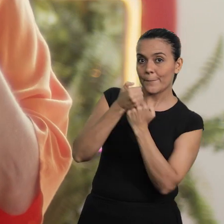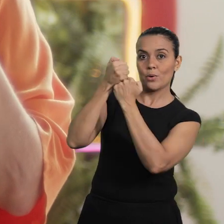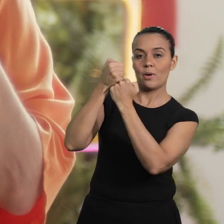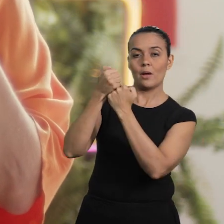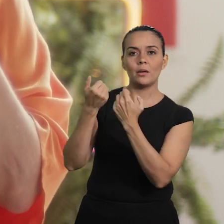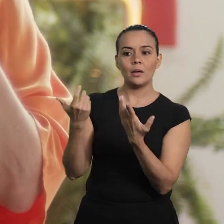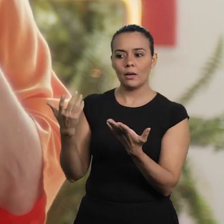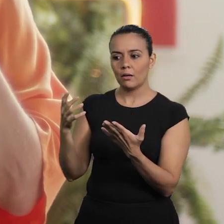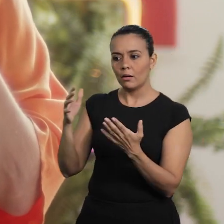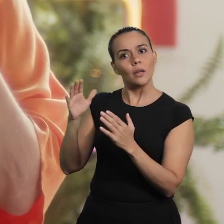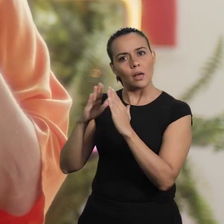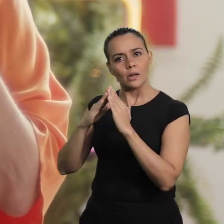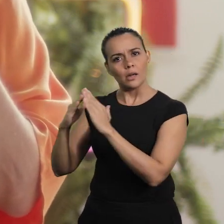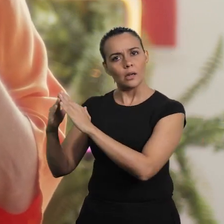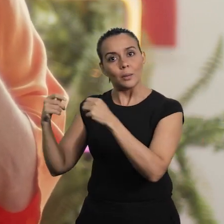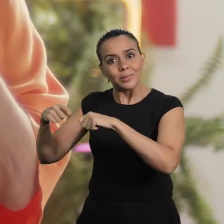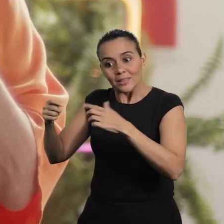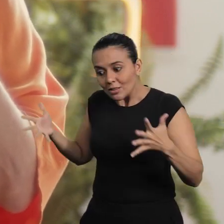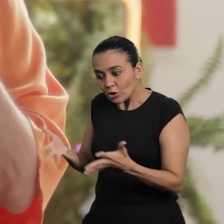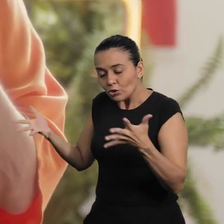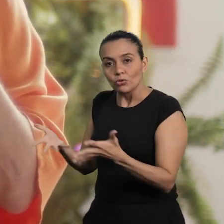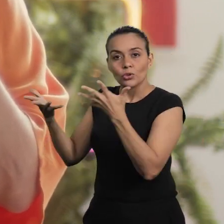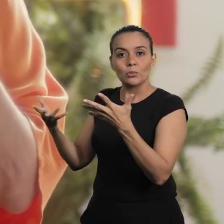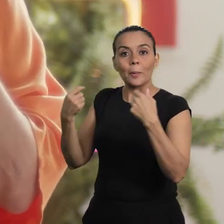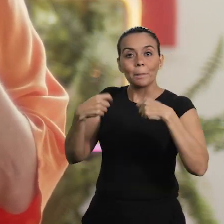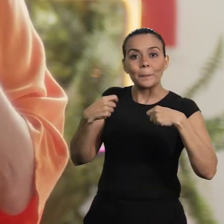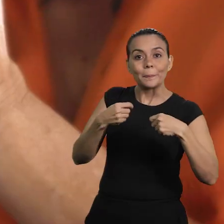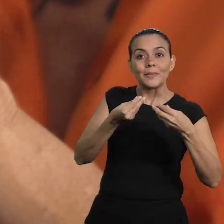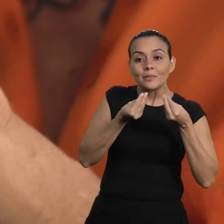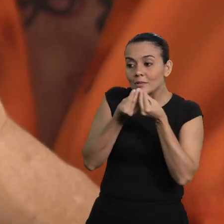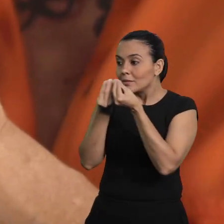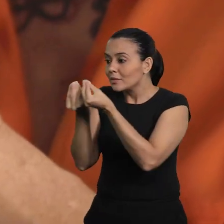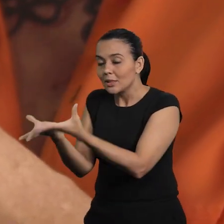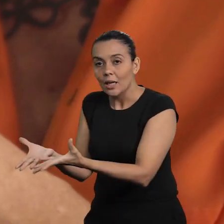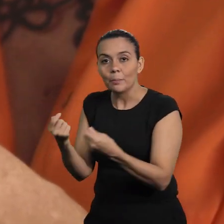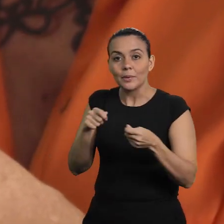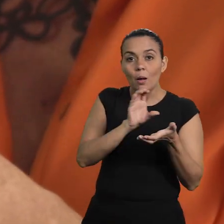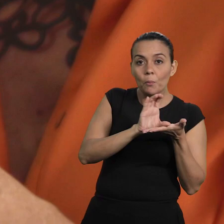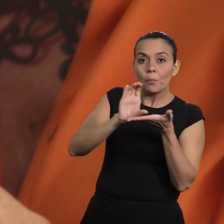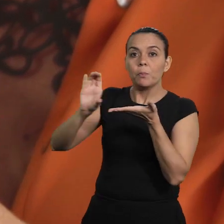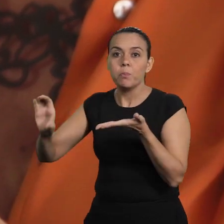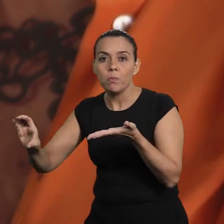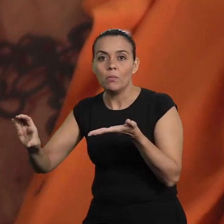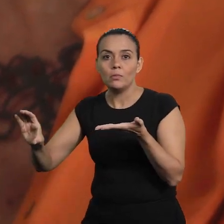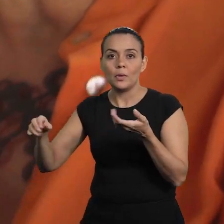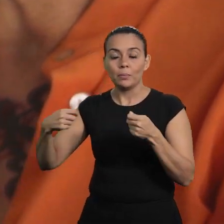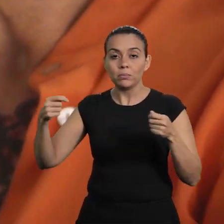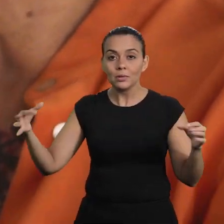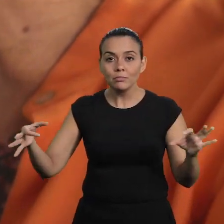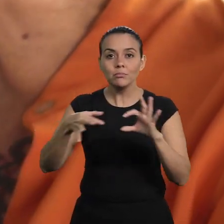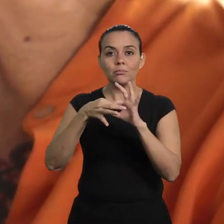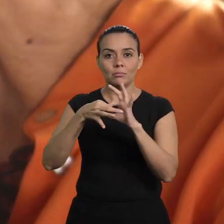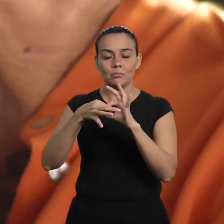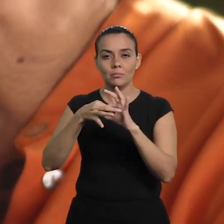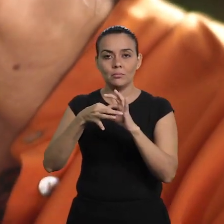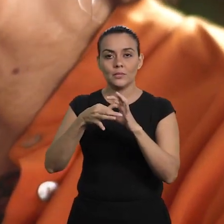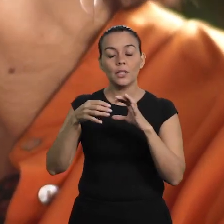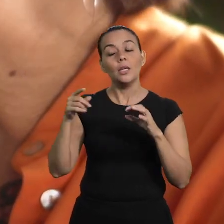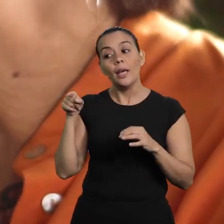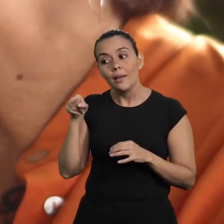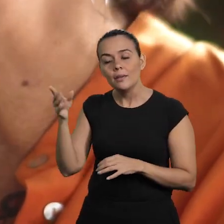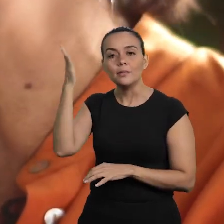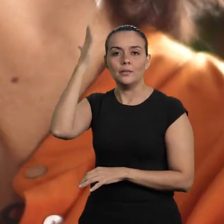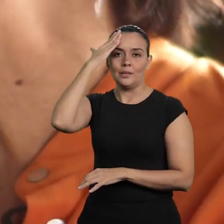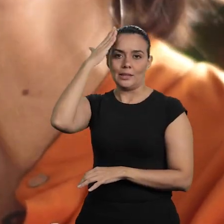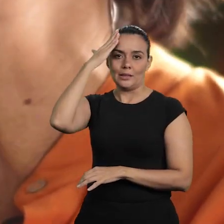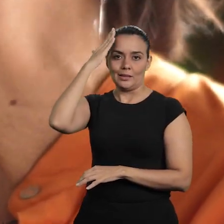exemplo, na periferia, precisa fomentar, precisa doar. Se eu estou trabalhando com esse empreendedor, ele